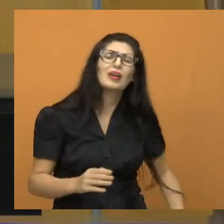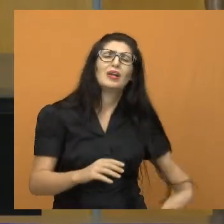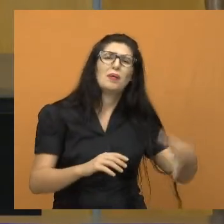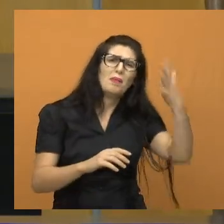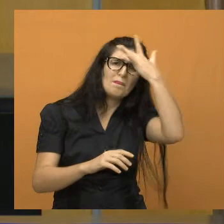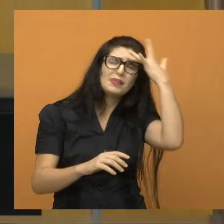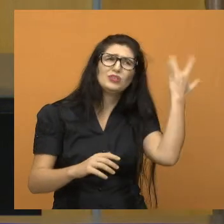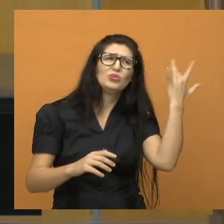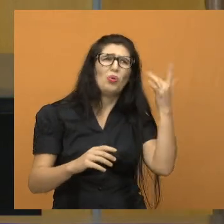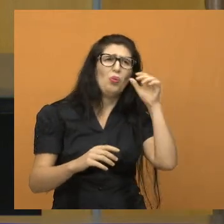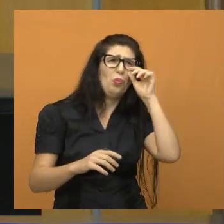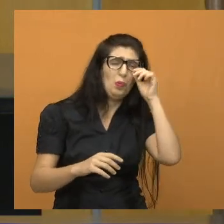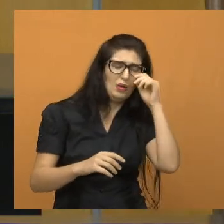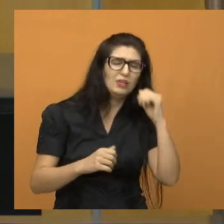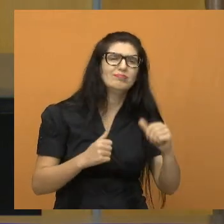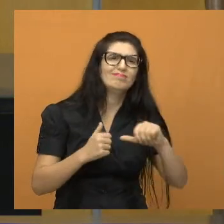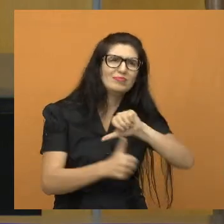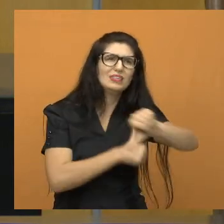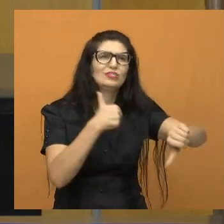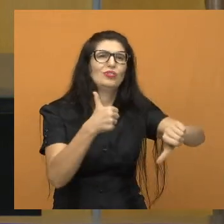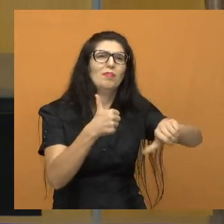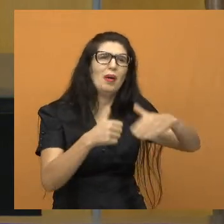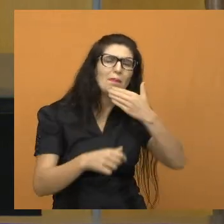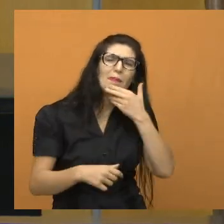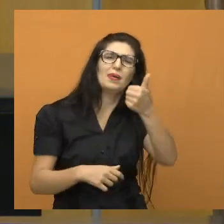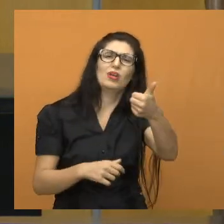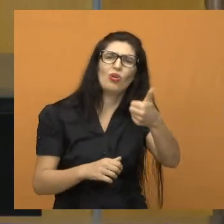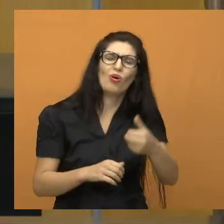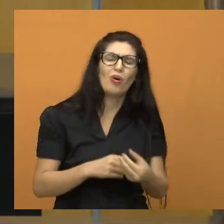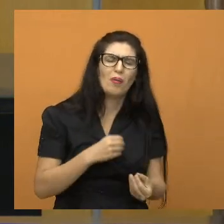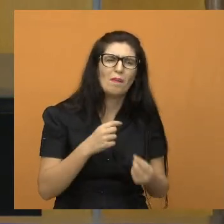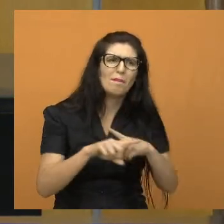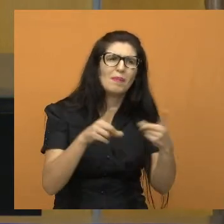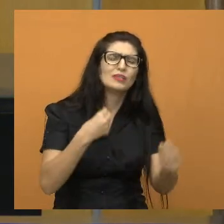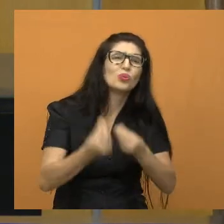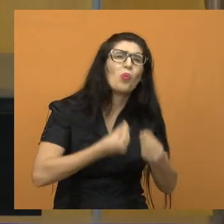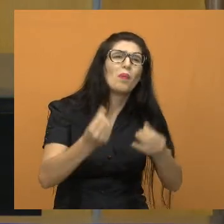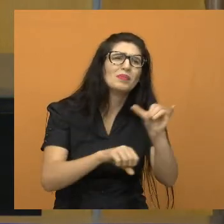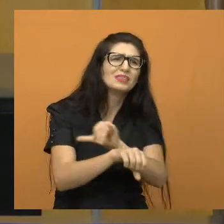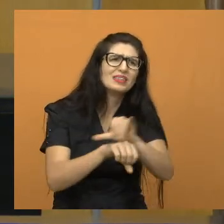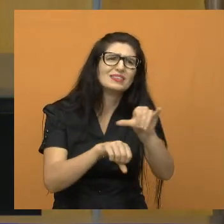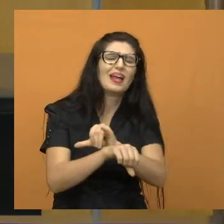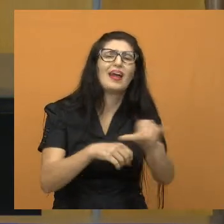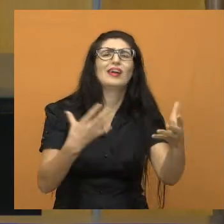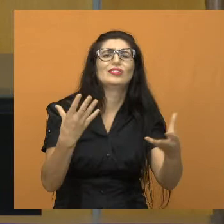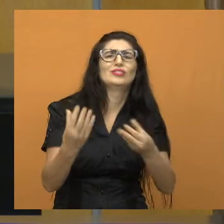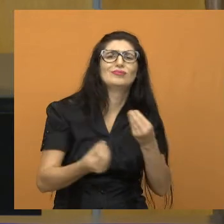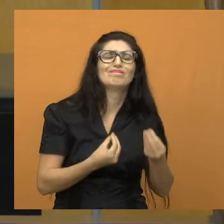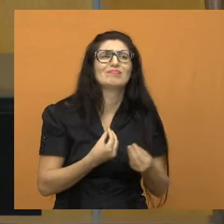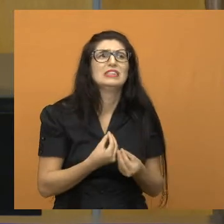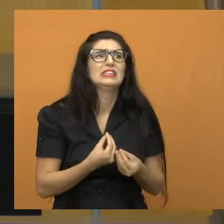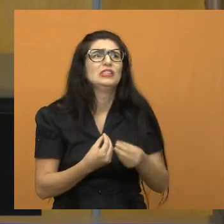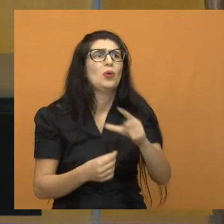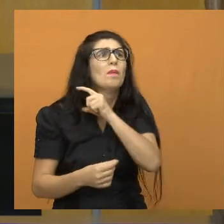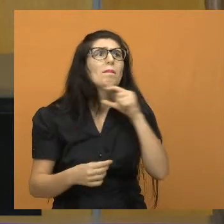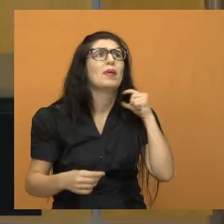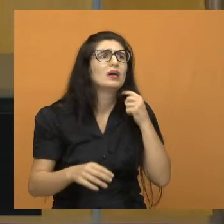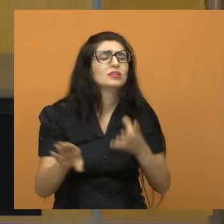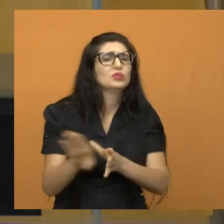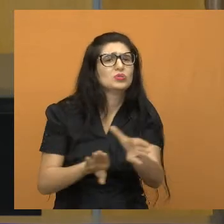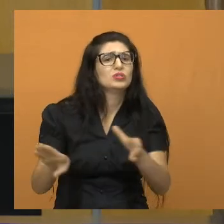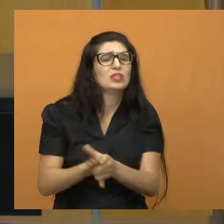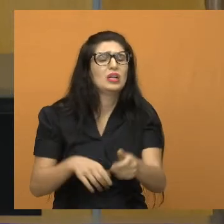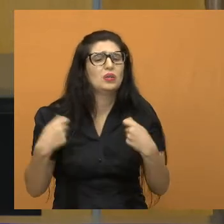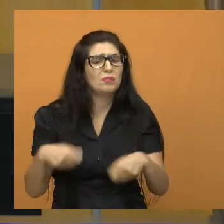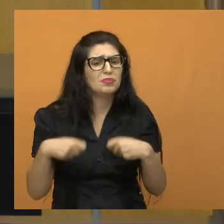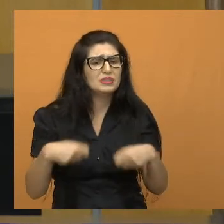contramão isso. Então, eu também comungo com o que o padre Messias falou, que nós deveríamos investir na prevenção. E nós